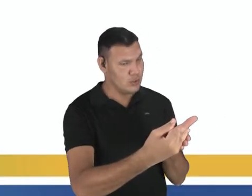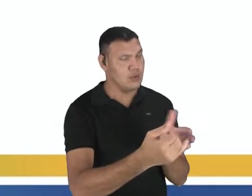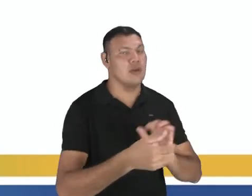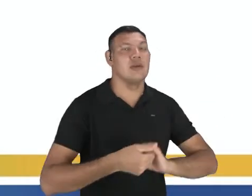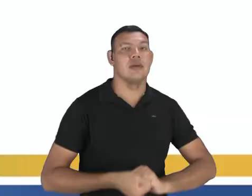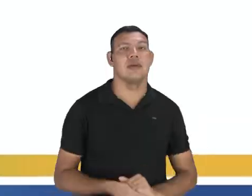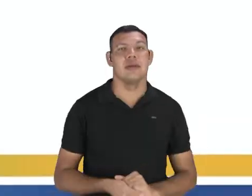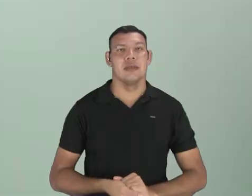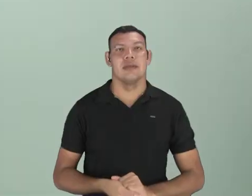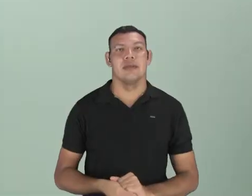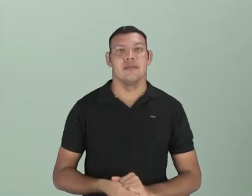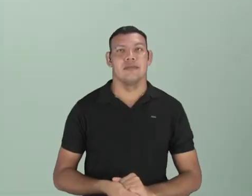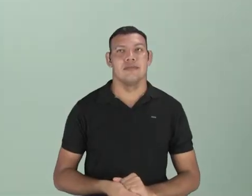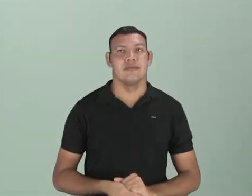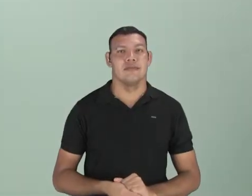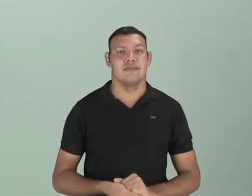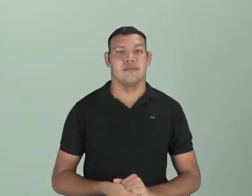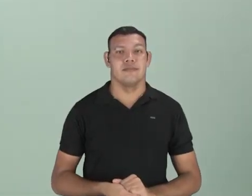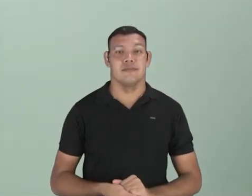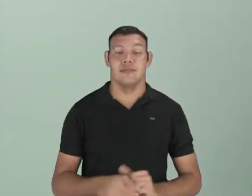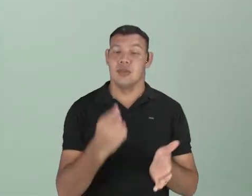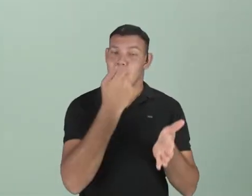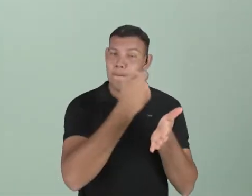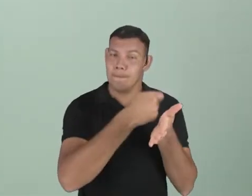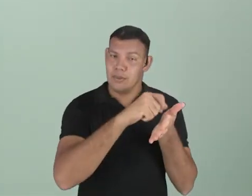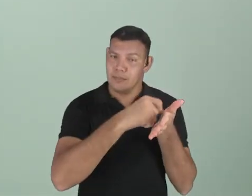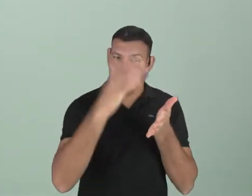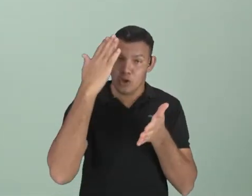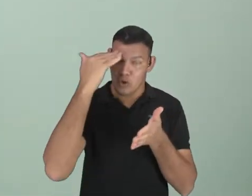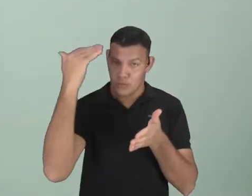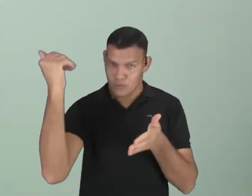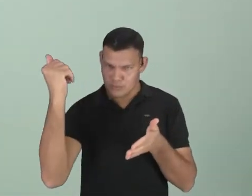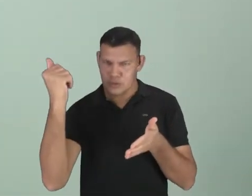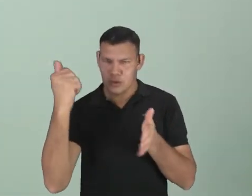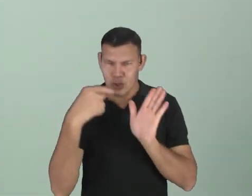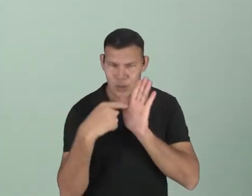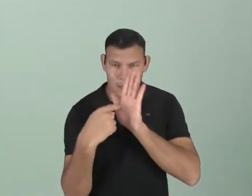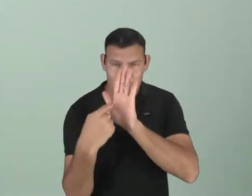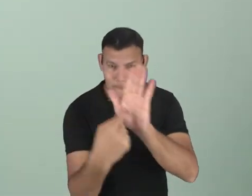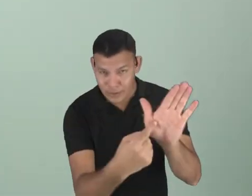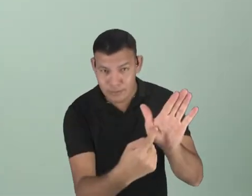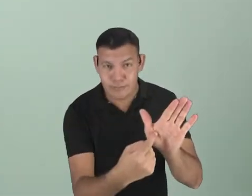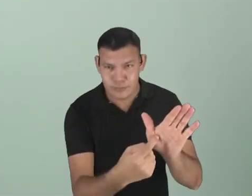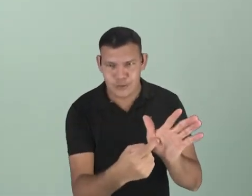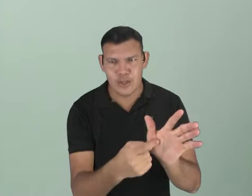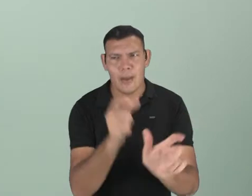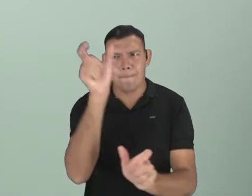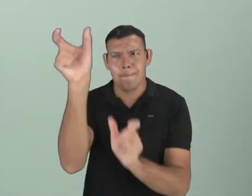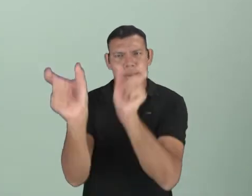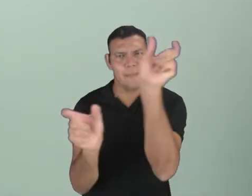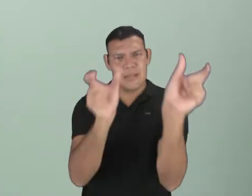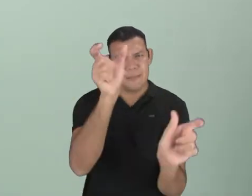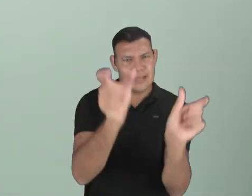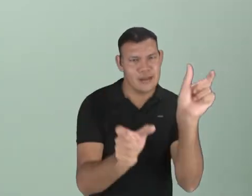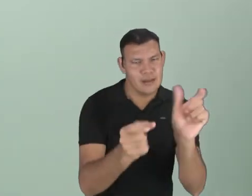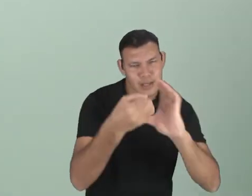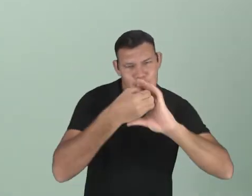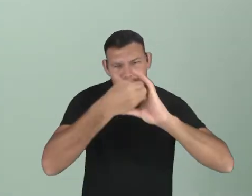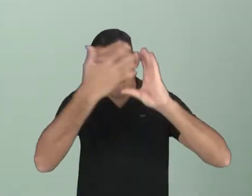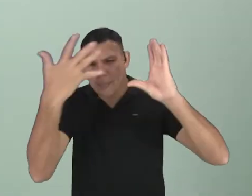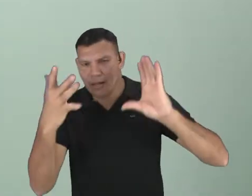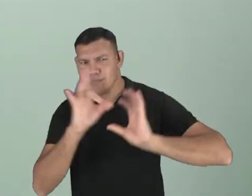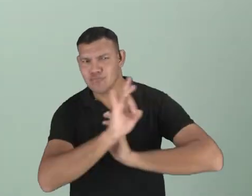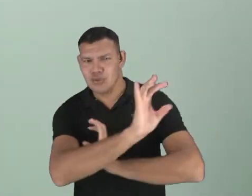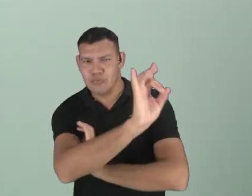inicial. É quando o autor ele vai mostrar quem são os nossos personagens, quais as